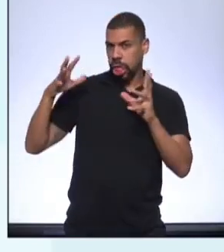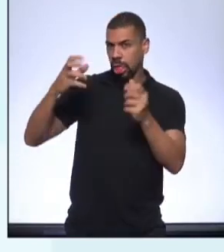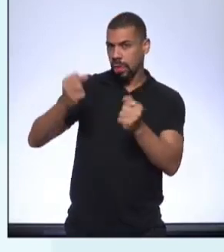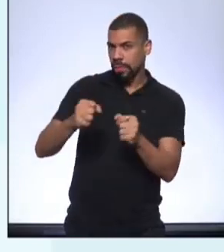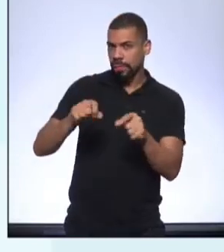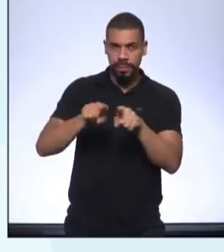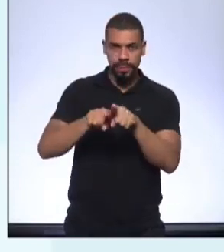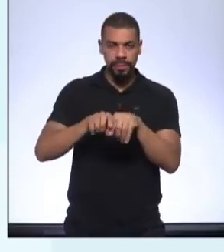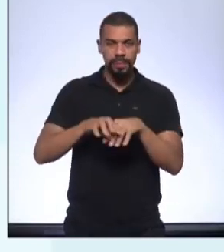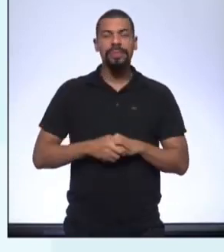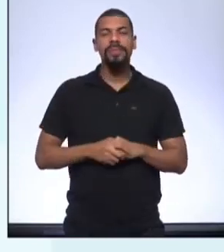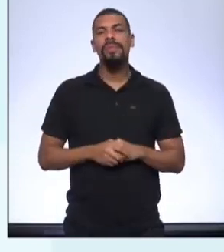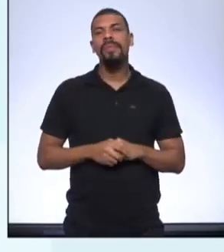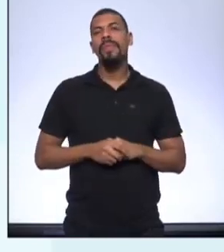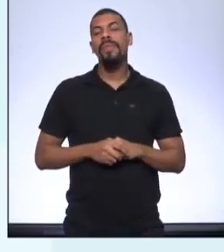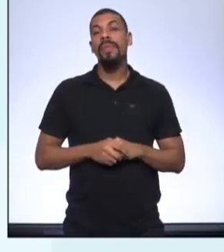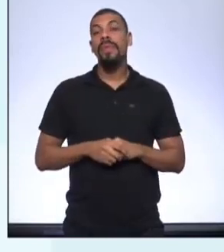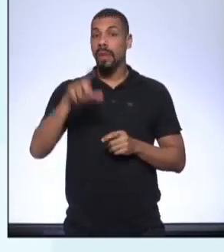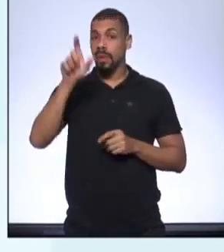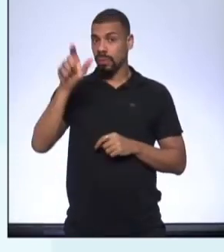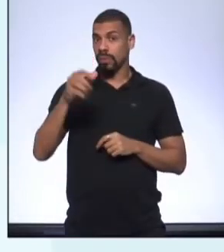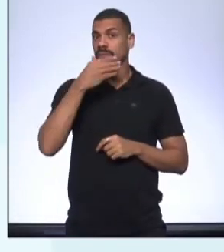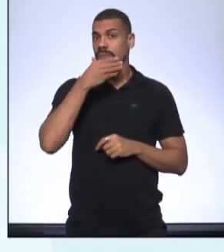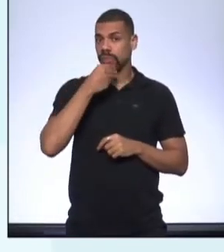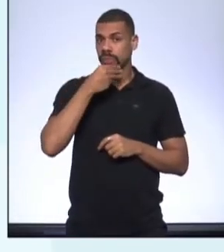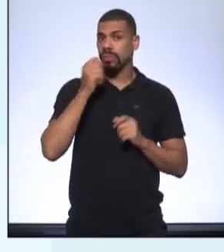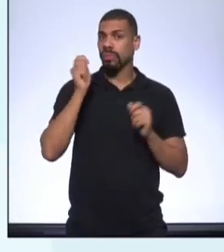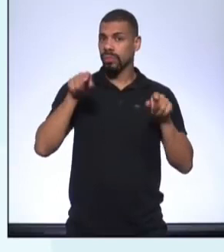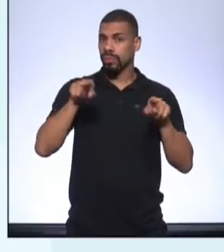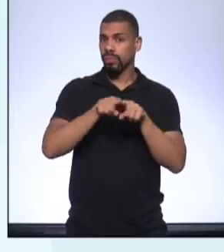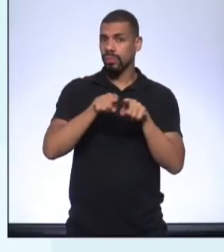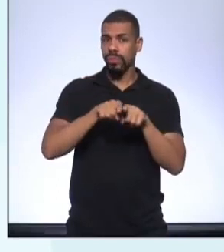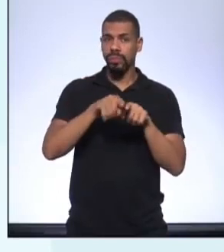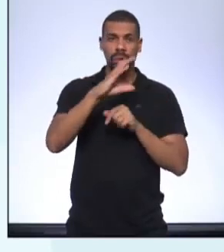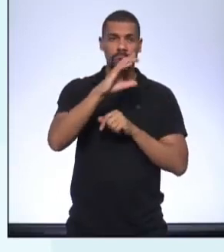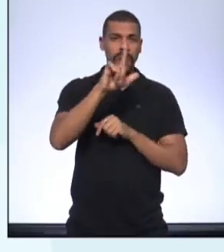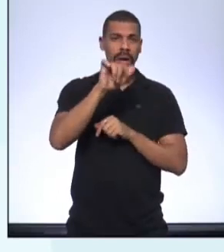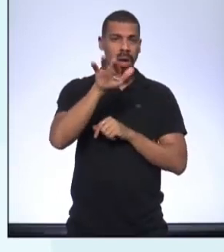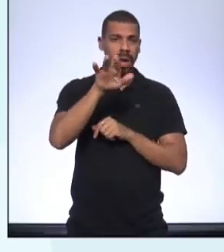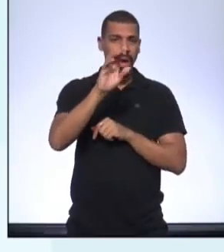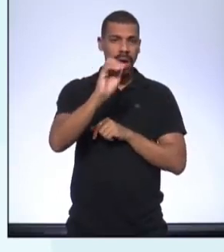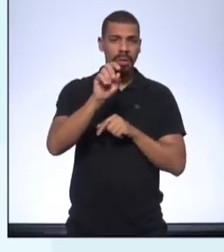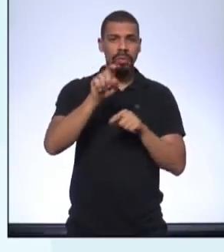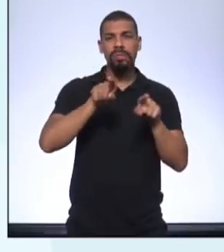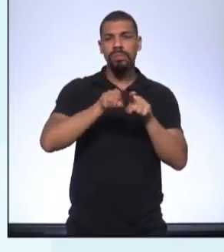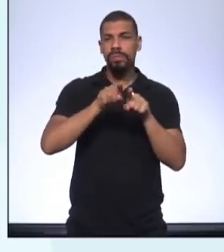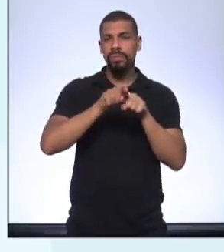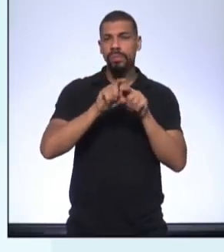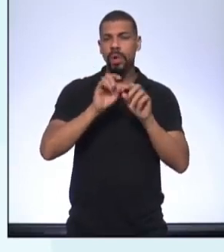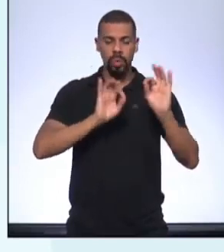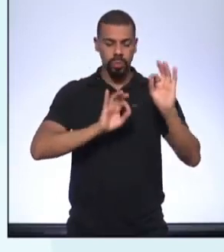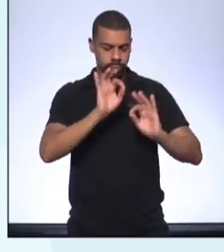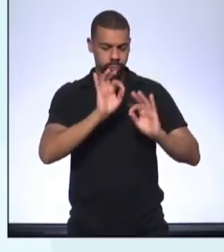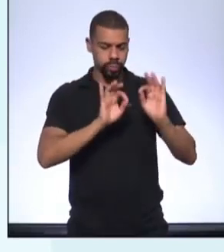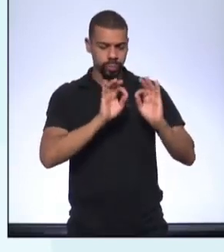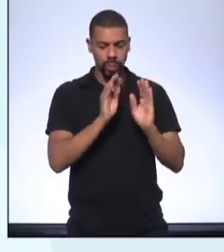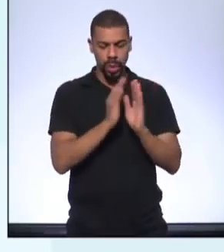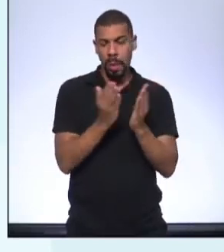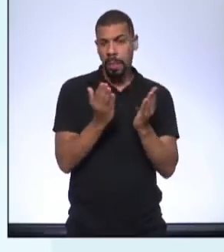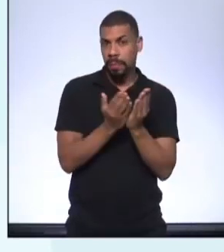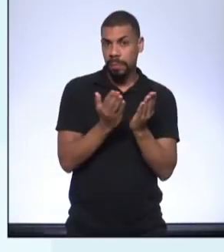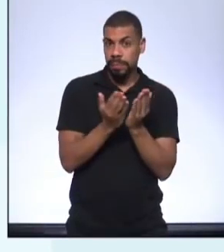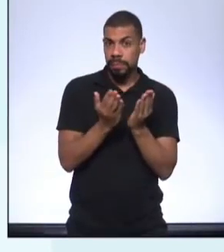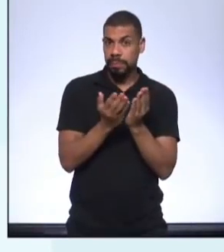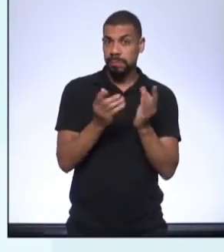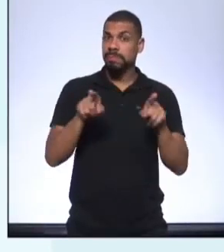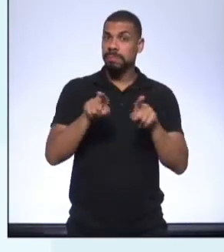Jacques Bossuet, ele era uma pessoa do clero e ele criou a teoria dele baseada nas escrituras, ou seja, na Bíblia, né? Ele é o